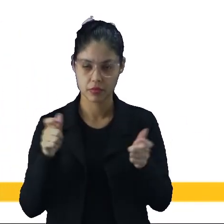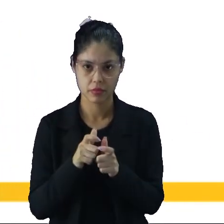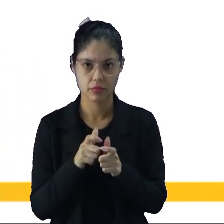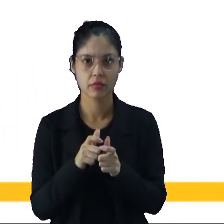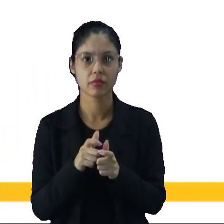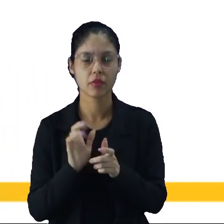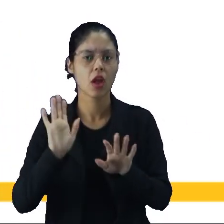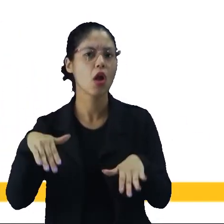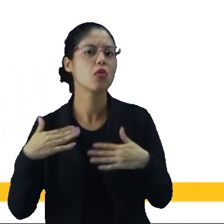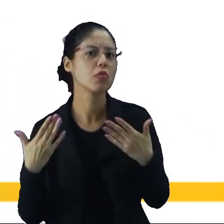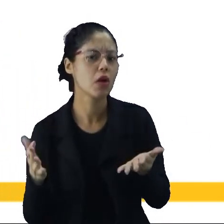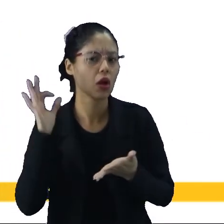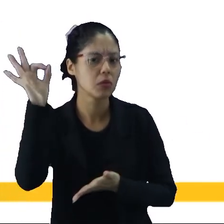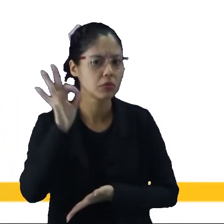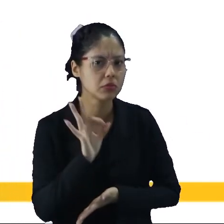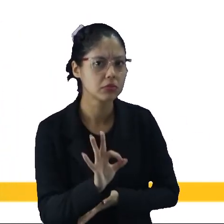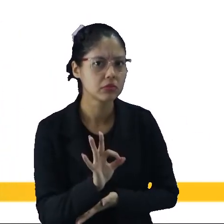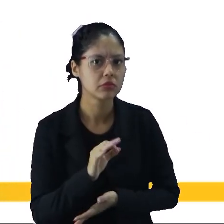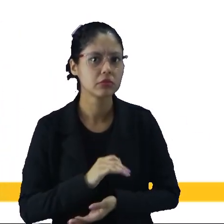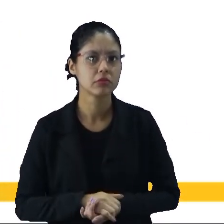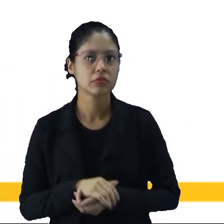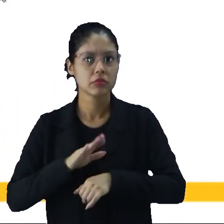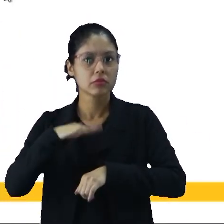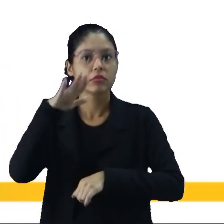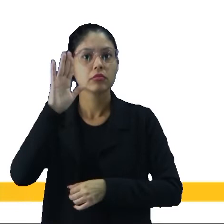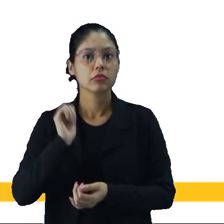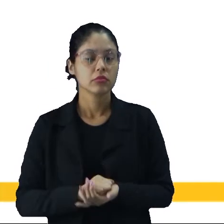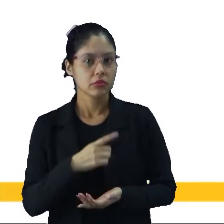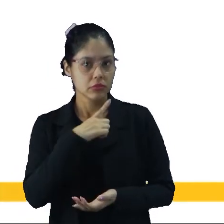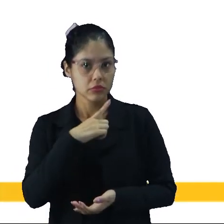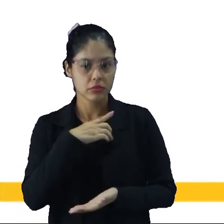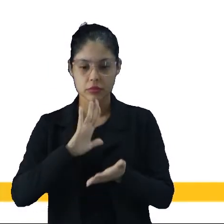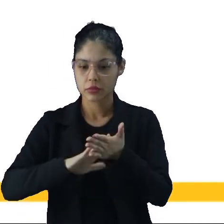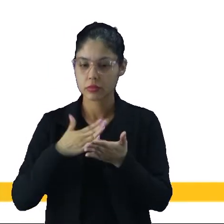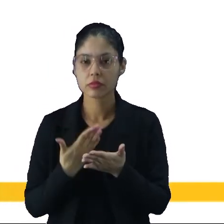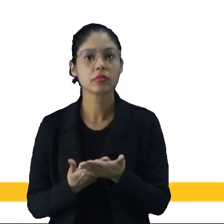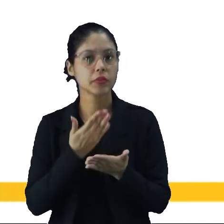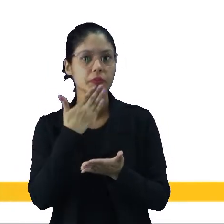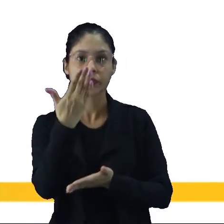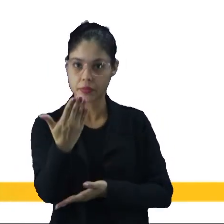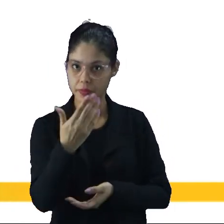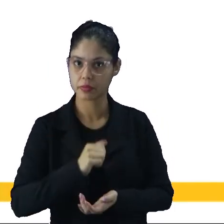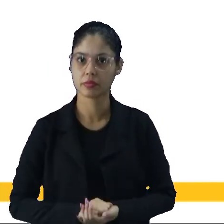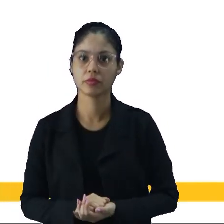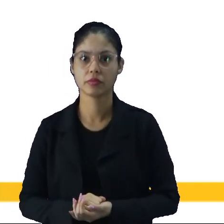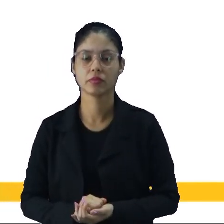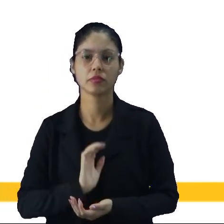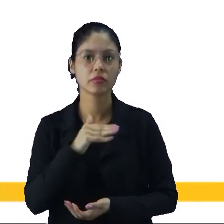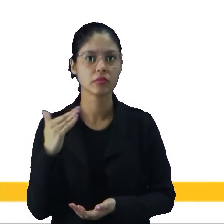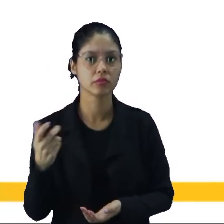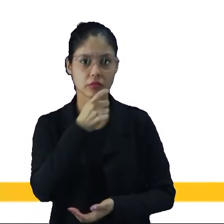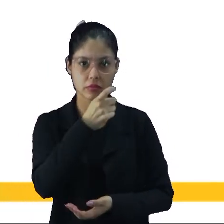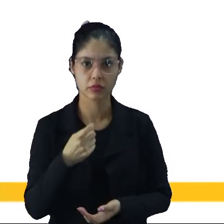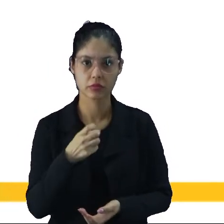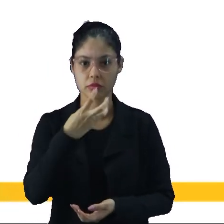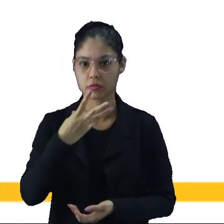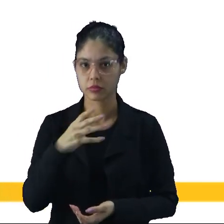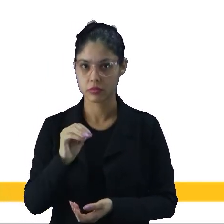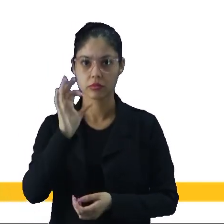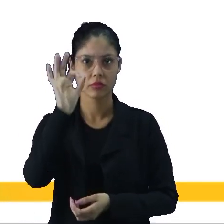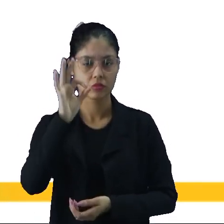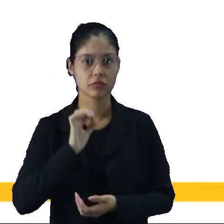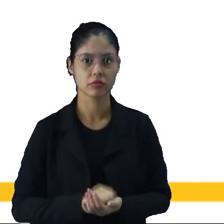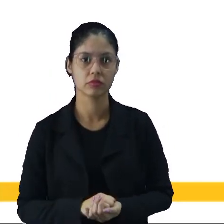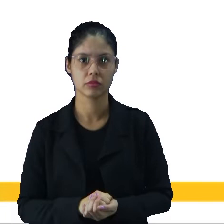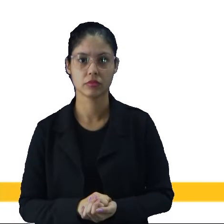qual percentual do seu valor máximo? Está aqui, ó. Eu tenho que interpretar o que está sendo pedido. Quando x for 30